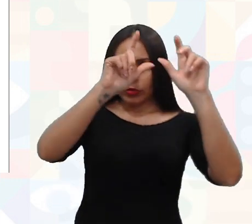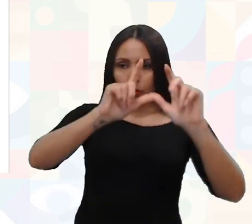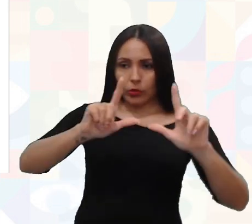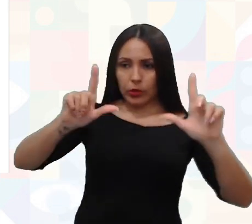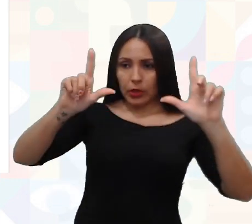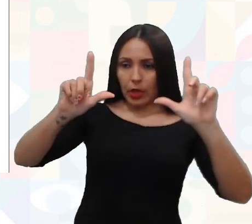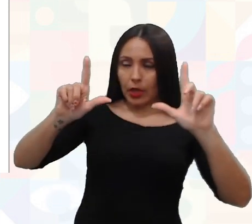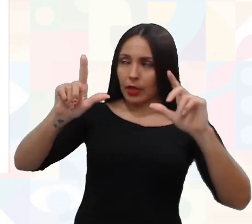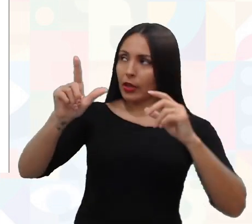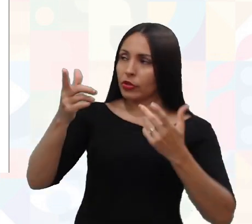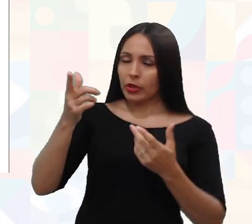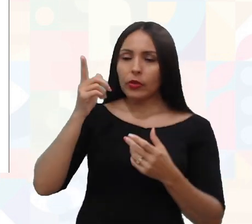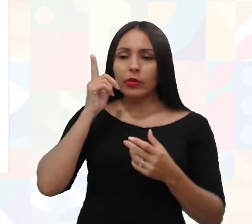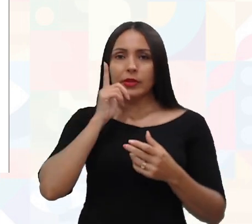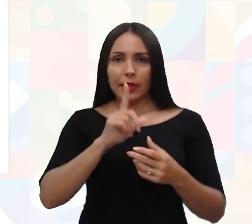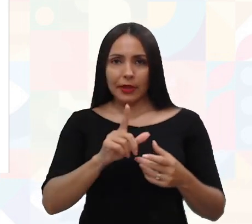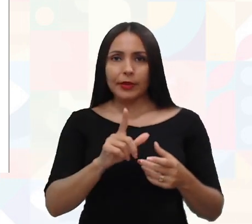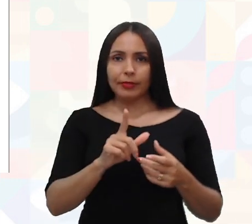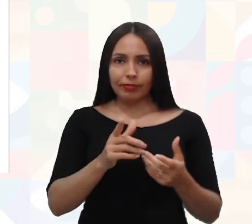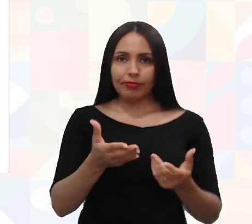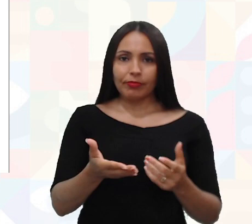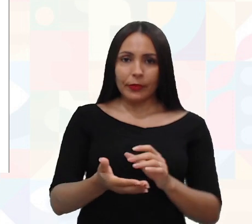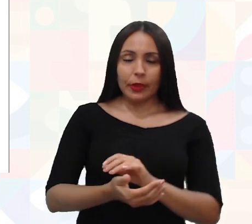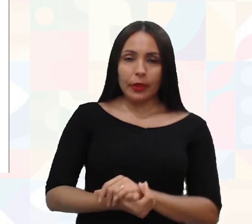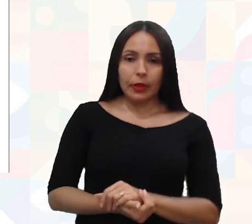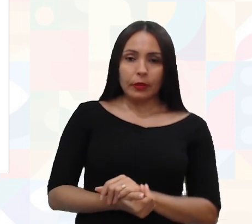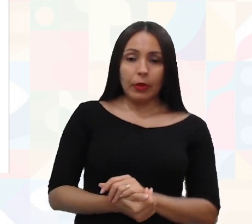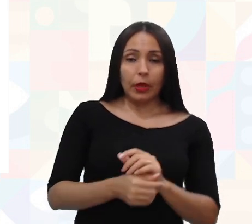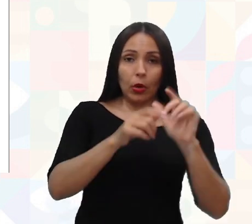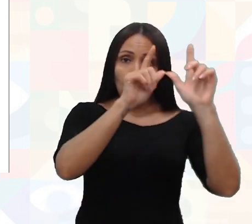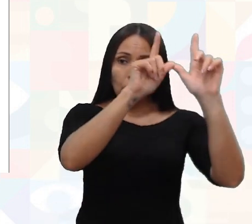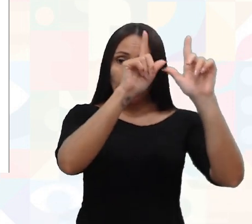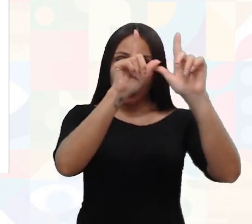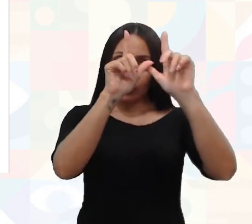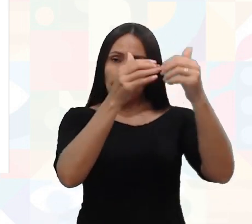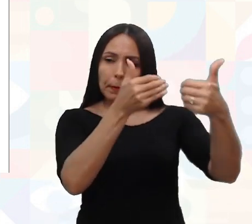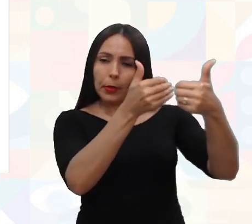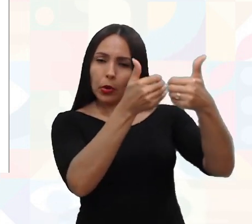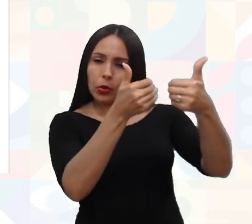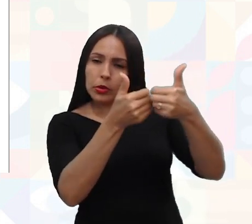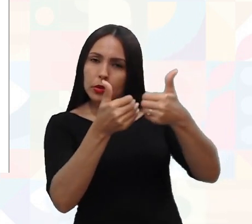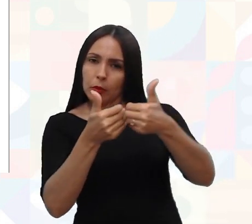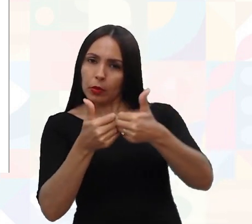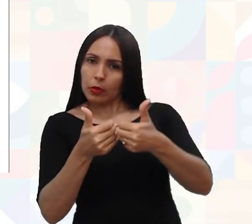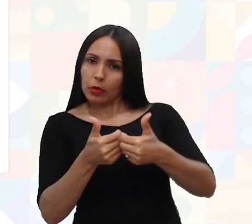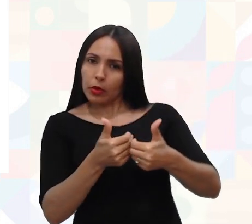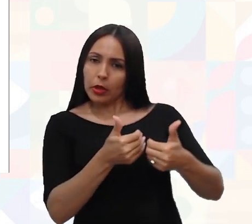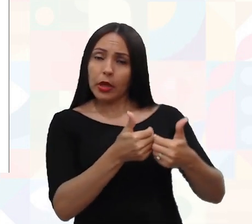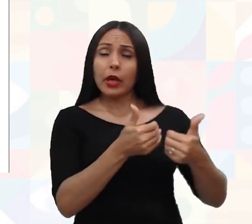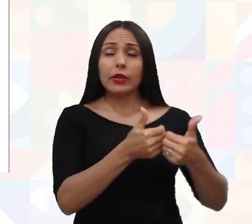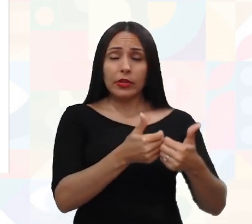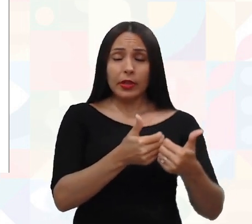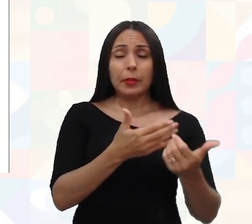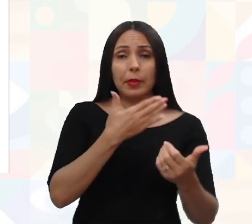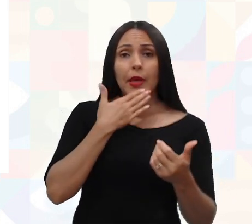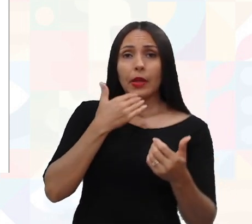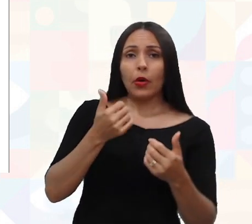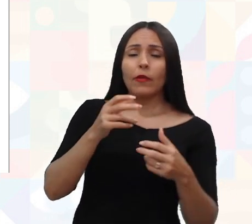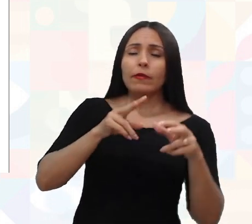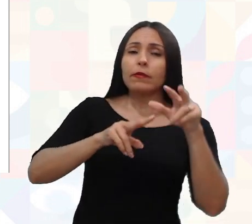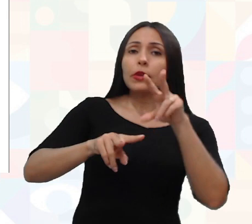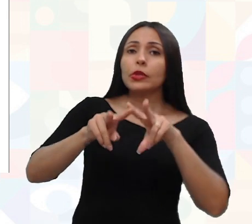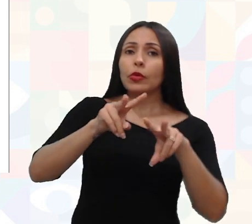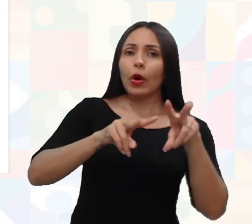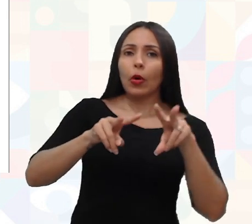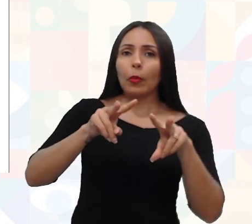a imagem a gente consegue ver, né, quadros bem próximos e a gente consegue identificar melhor visualmente